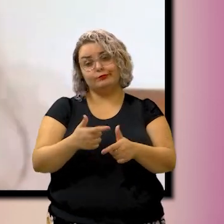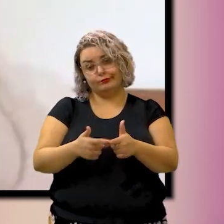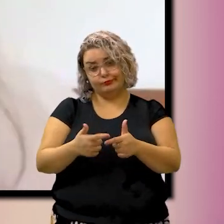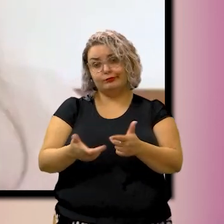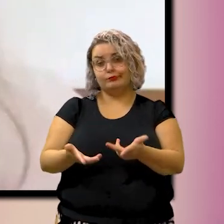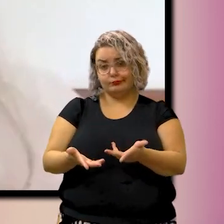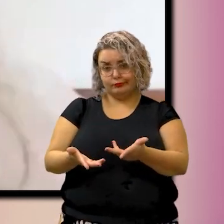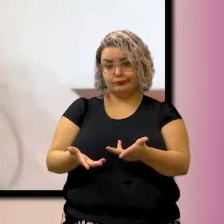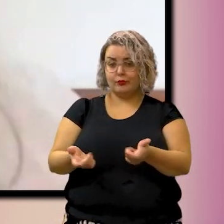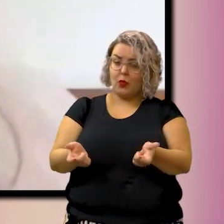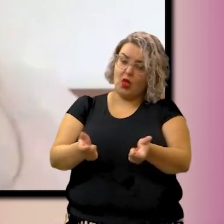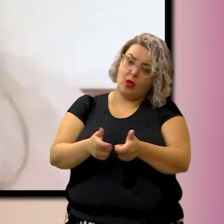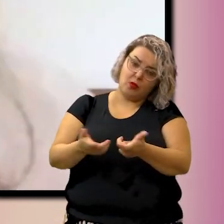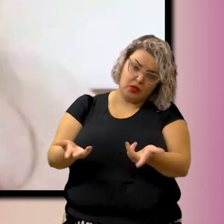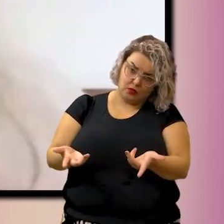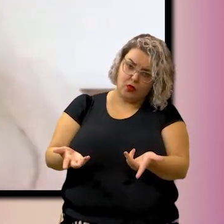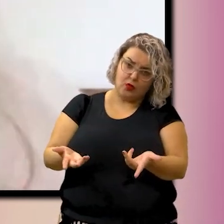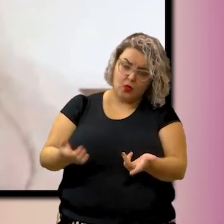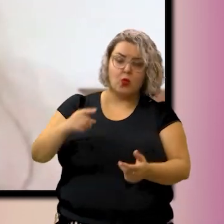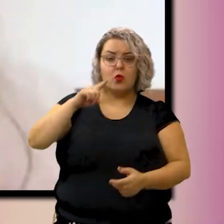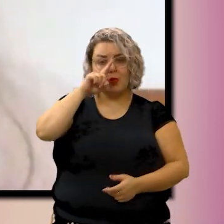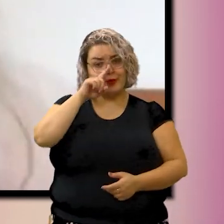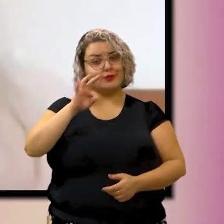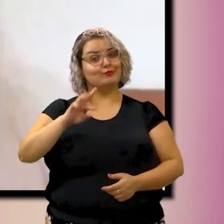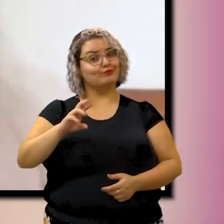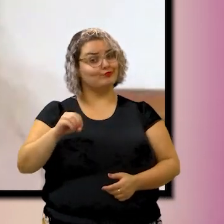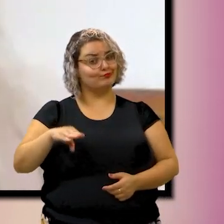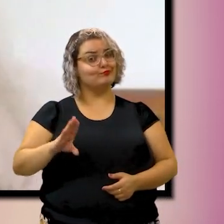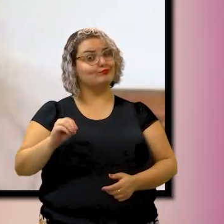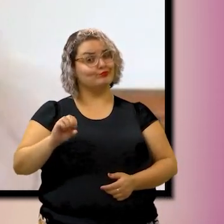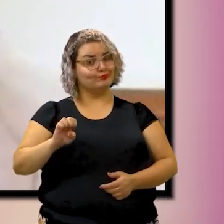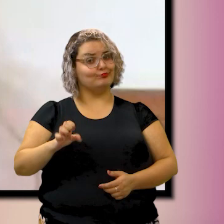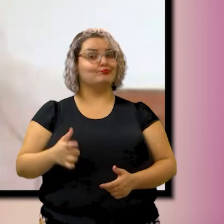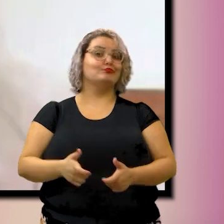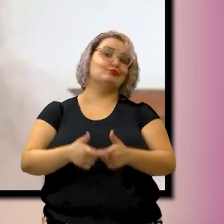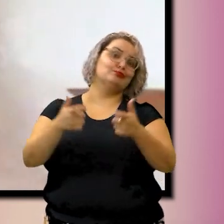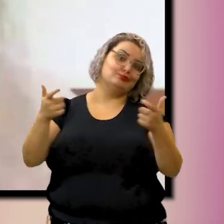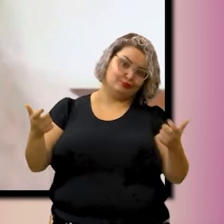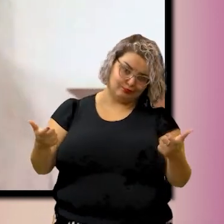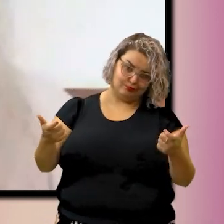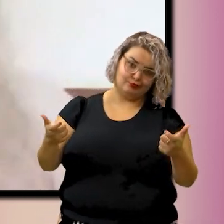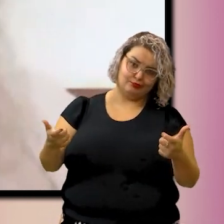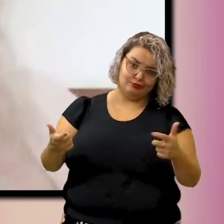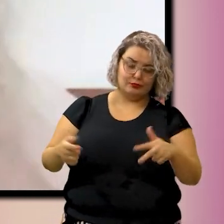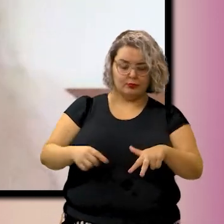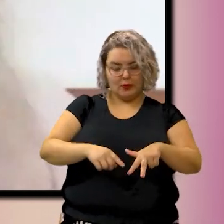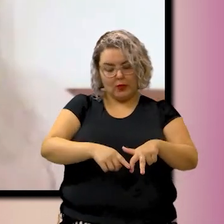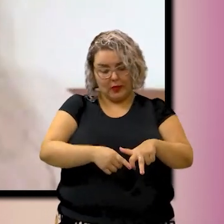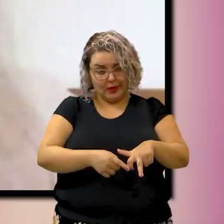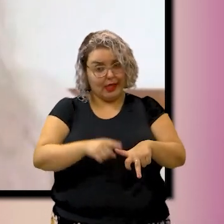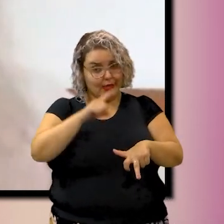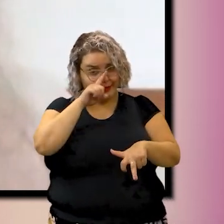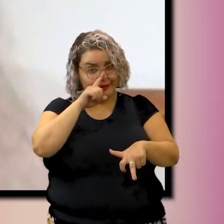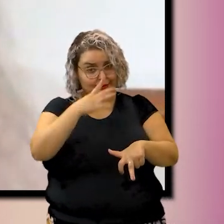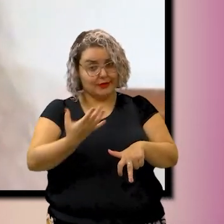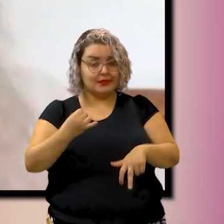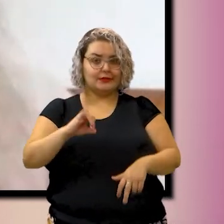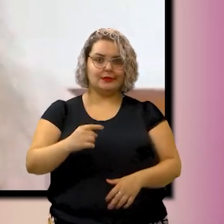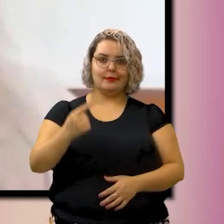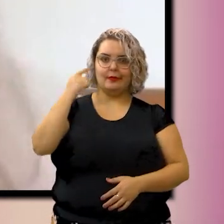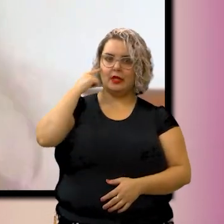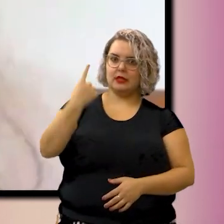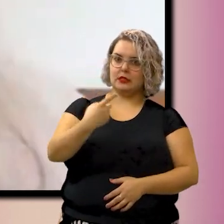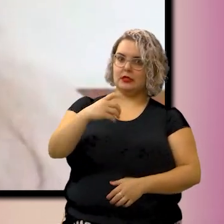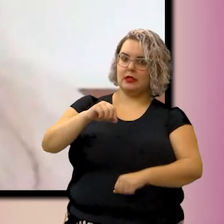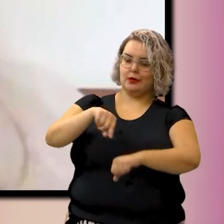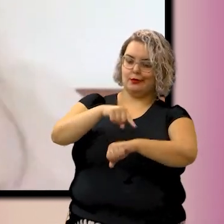ali da circulação, ele é um problema menor, porque o risco de trombose ele aumenta, né? Eu falei que a imobilização ela é um fator de risco. Se